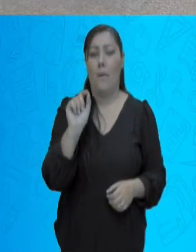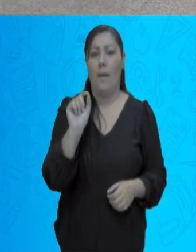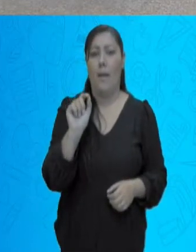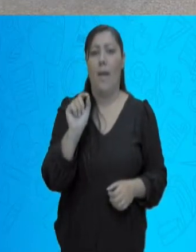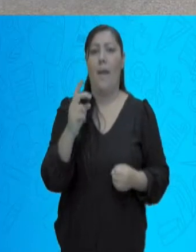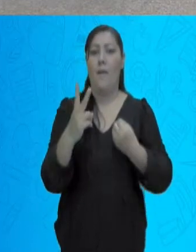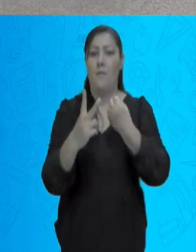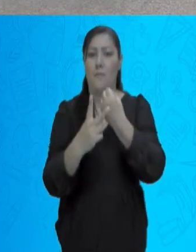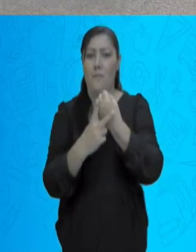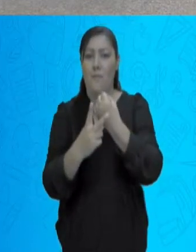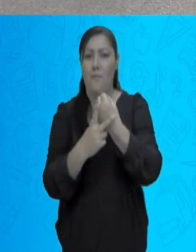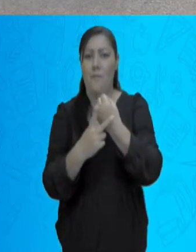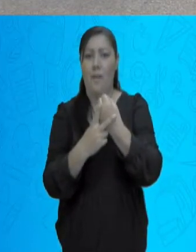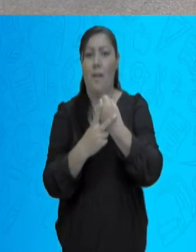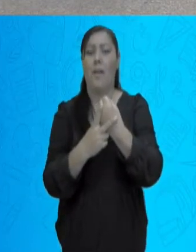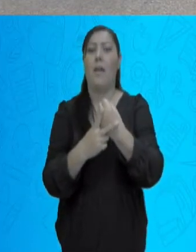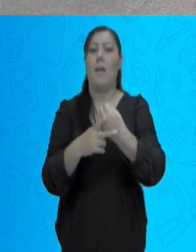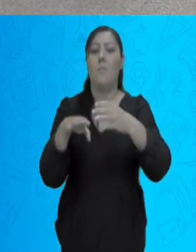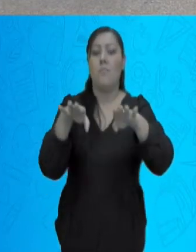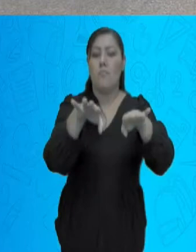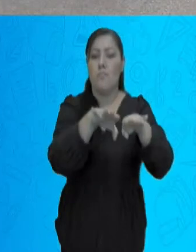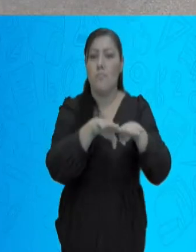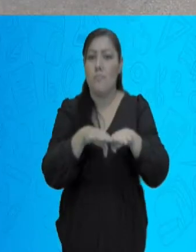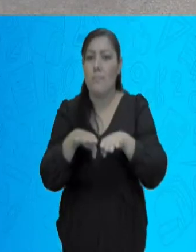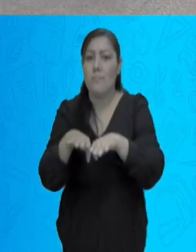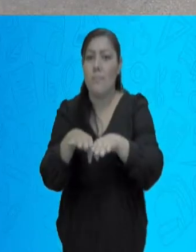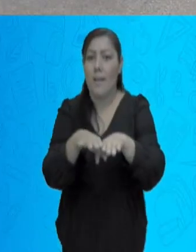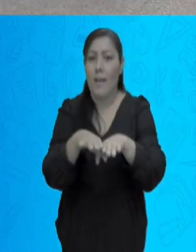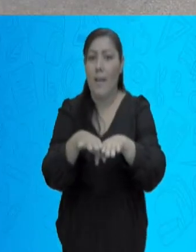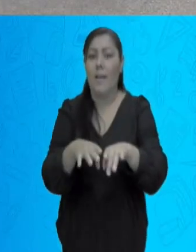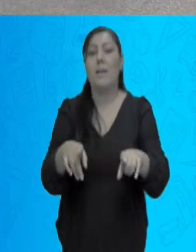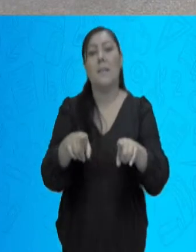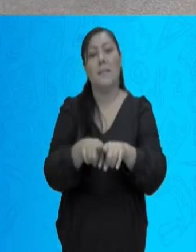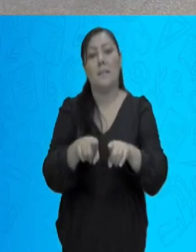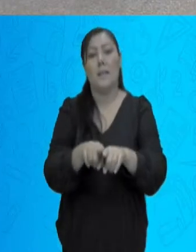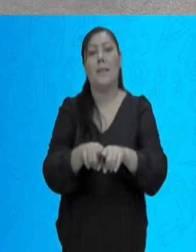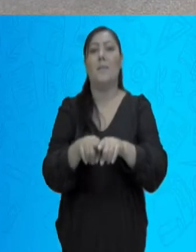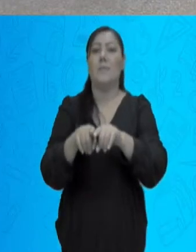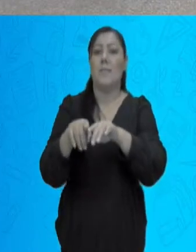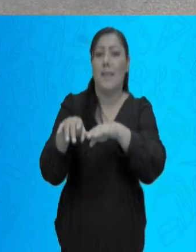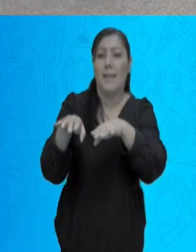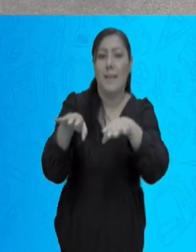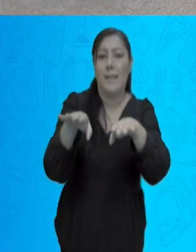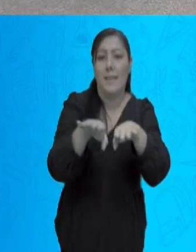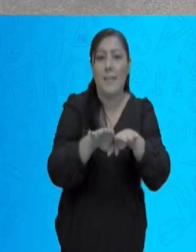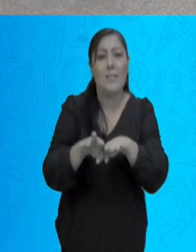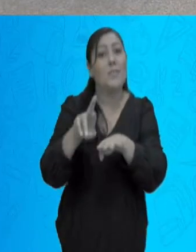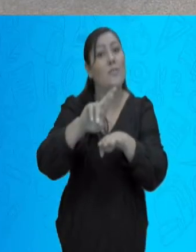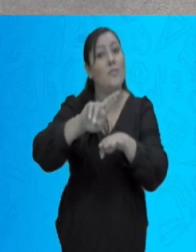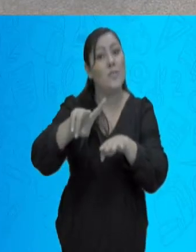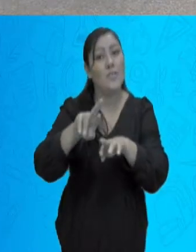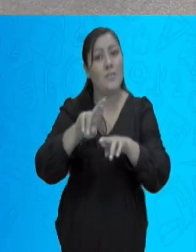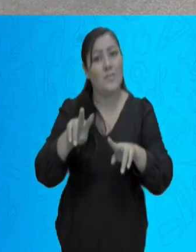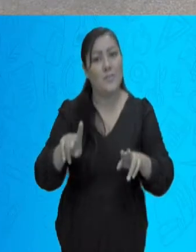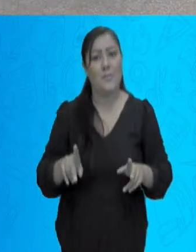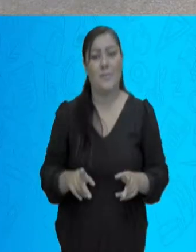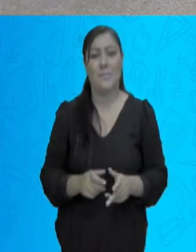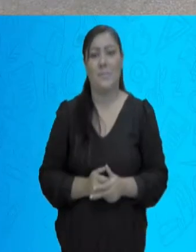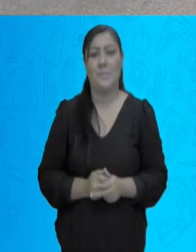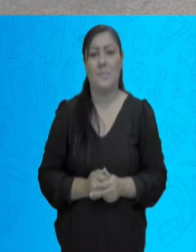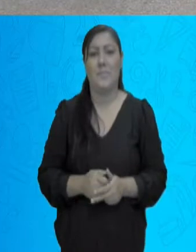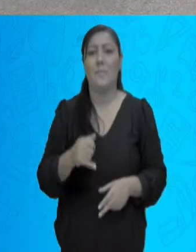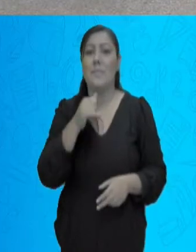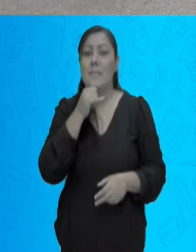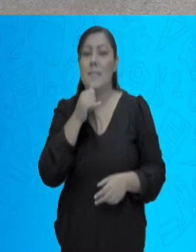irregulares. E, em especial, estudaremos irregulares hoje. Por exemplo, o verbo comer, ele segue